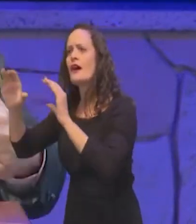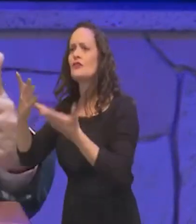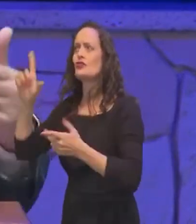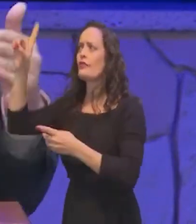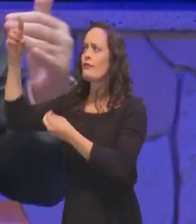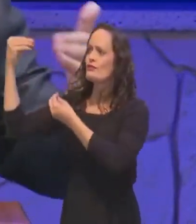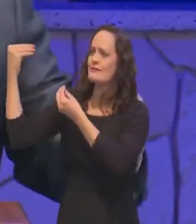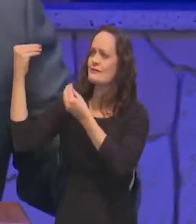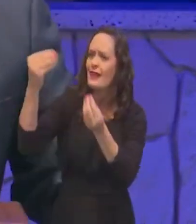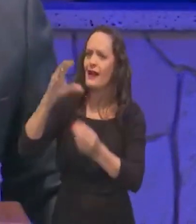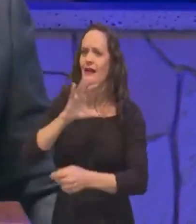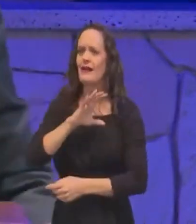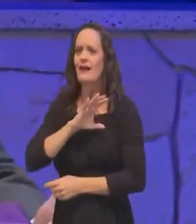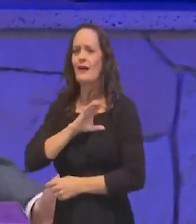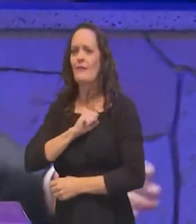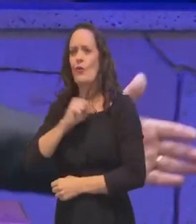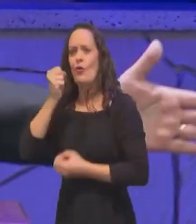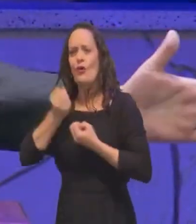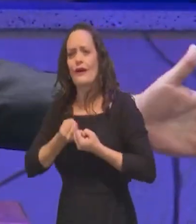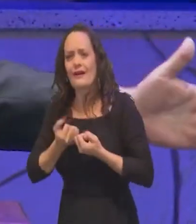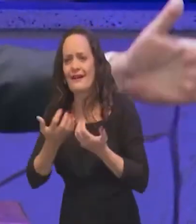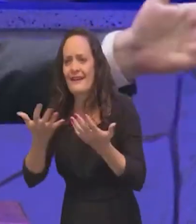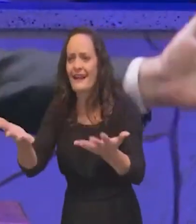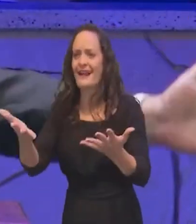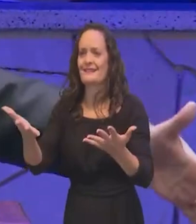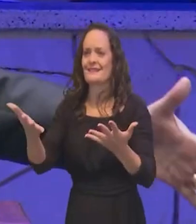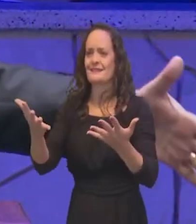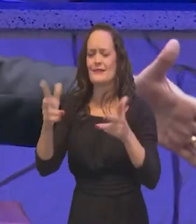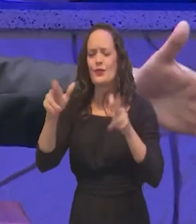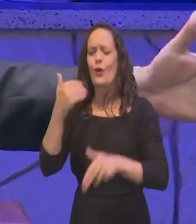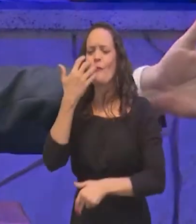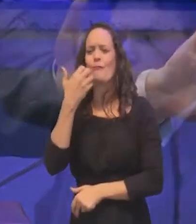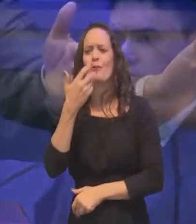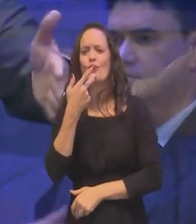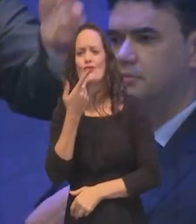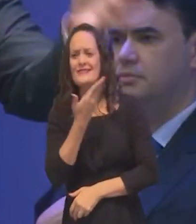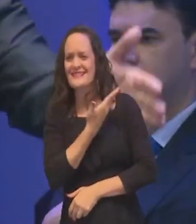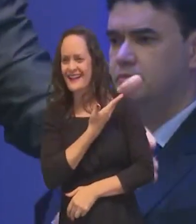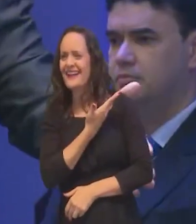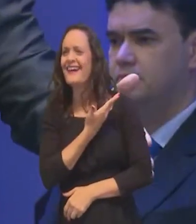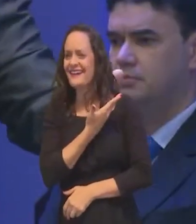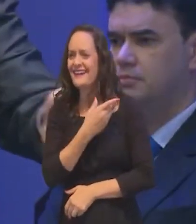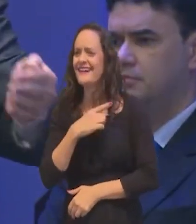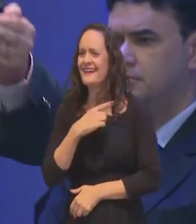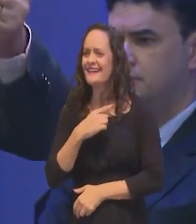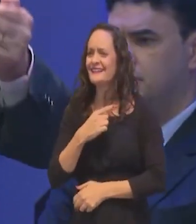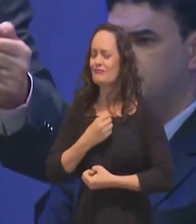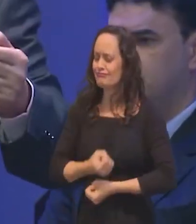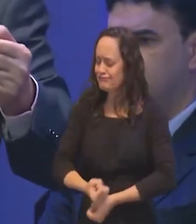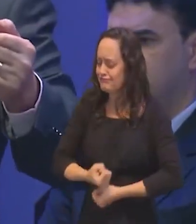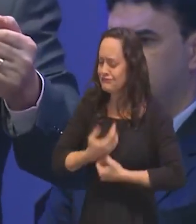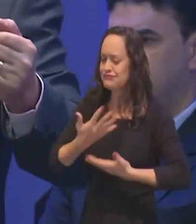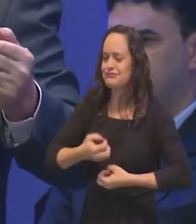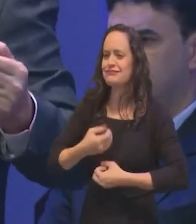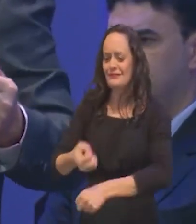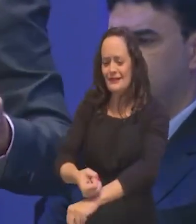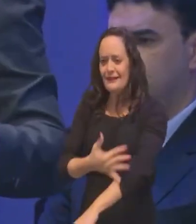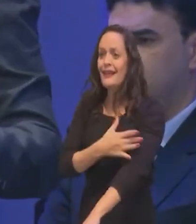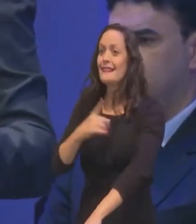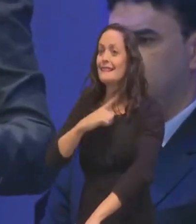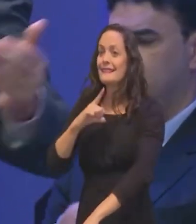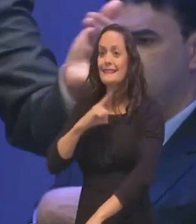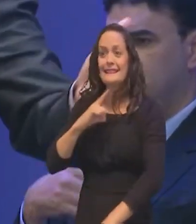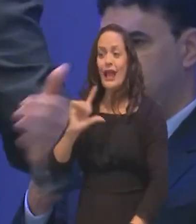oferece o seu amor, a sua graça. Esta música tão linda, tão inspirativa, existe um